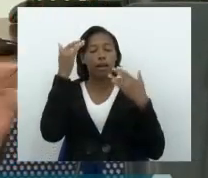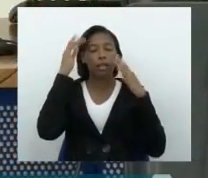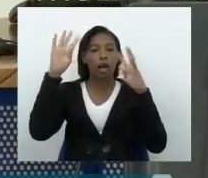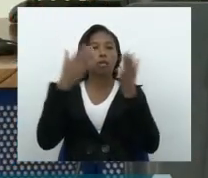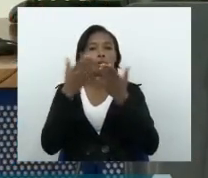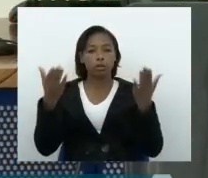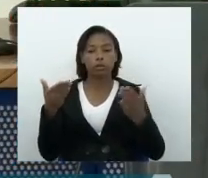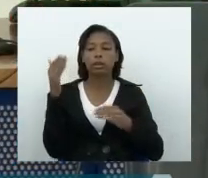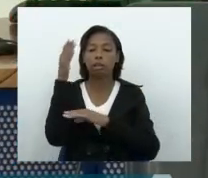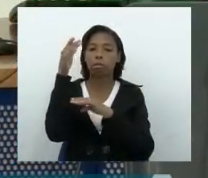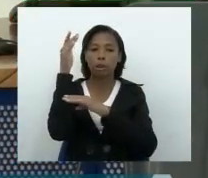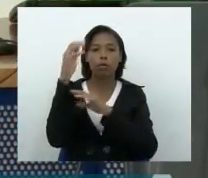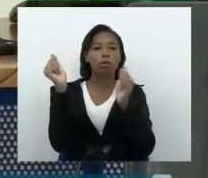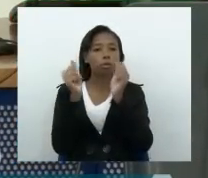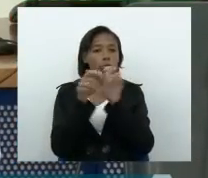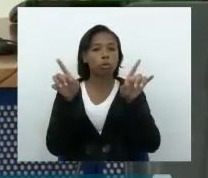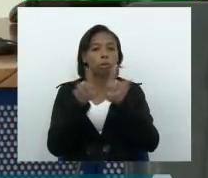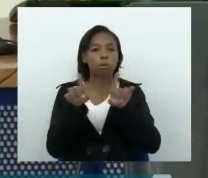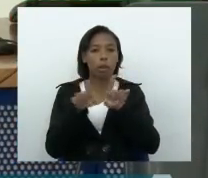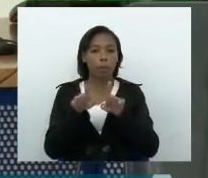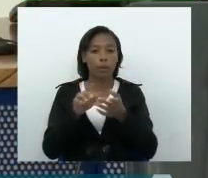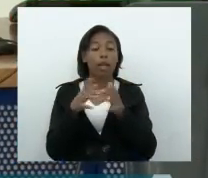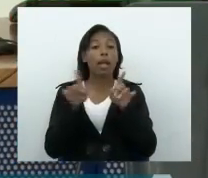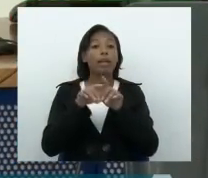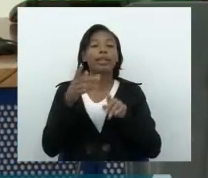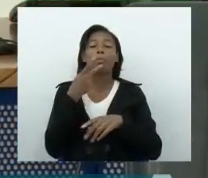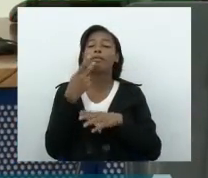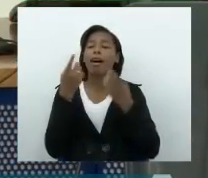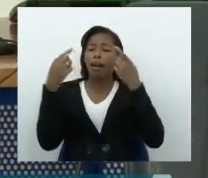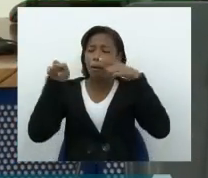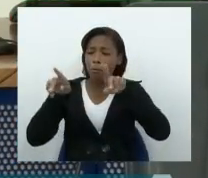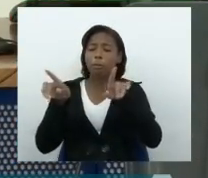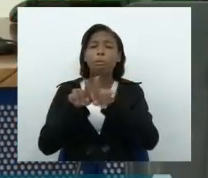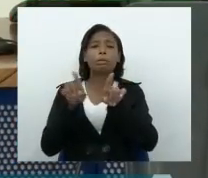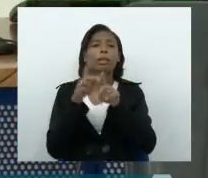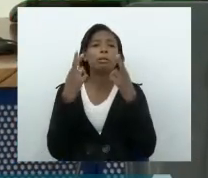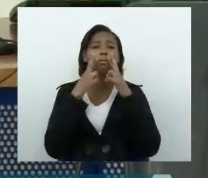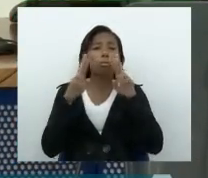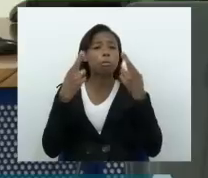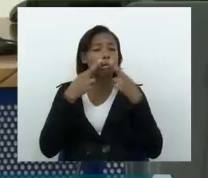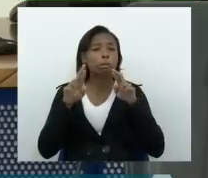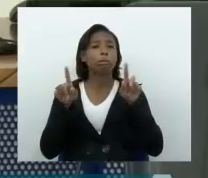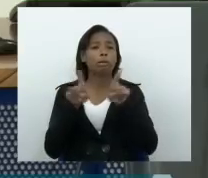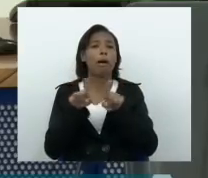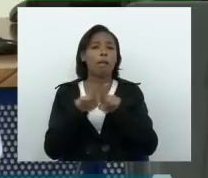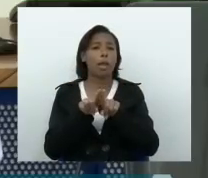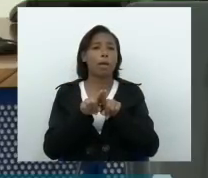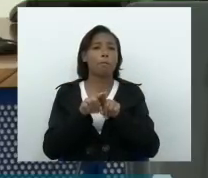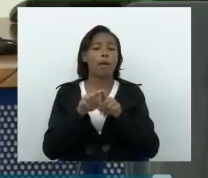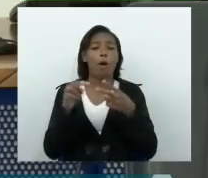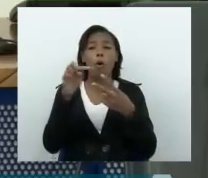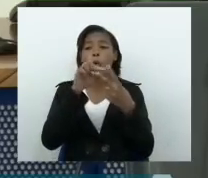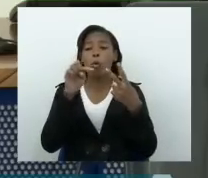todos que aqui estiveram presentes e criticar, sim, muito e de uma forma veemente, os dois aqui que não tiveram